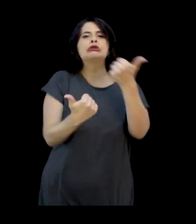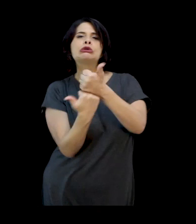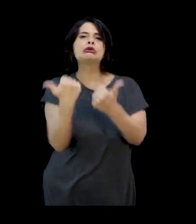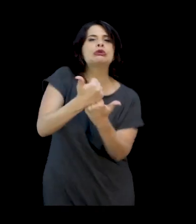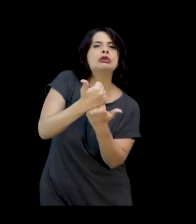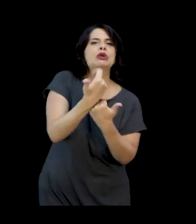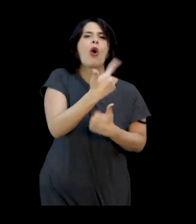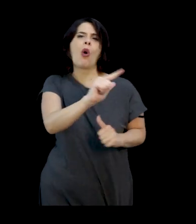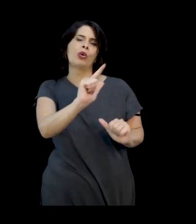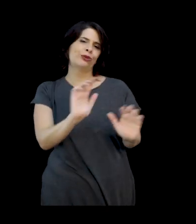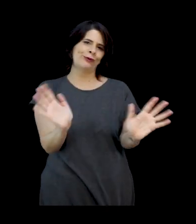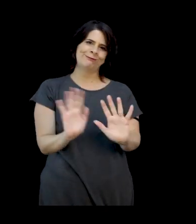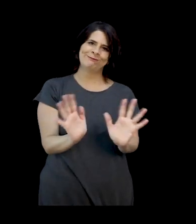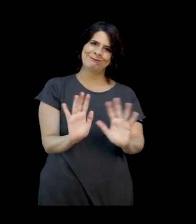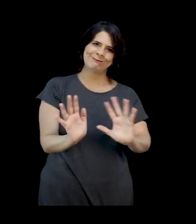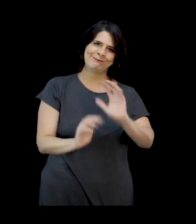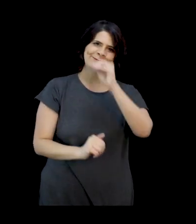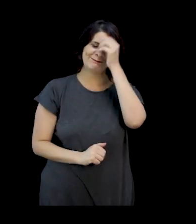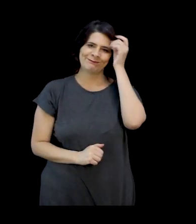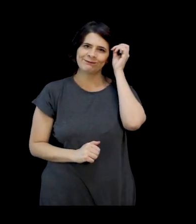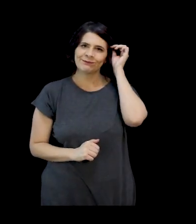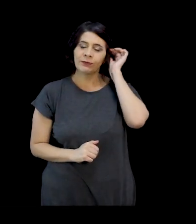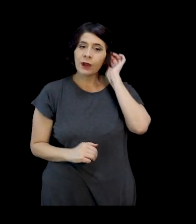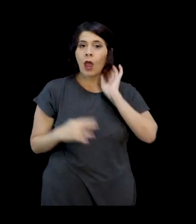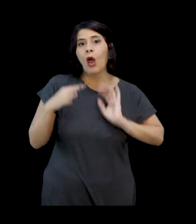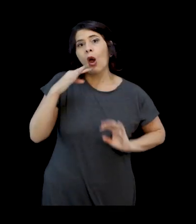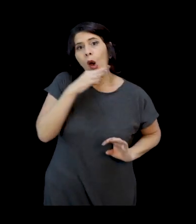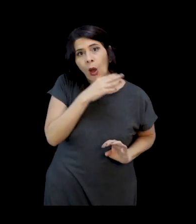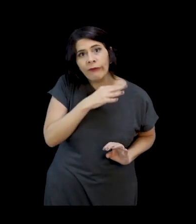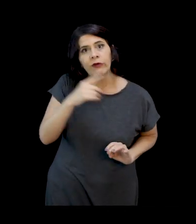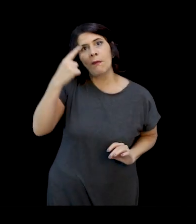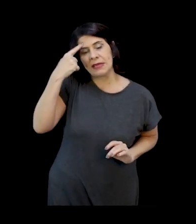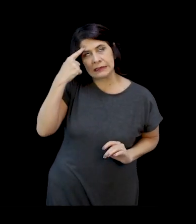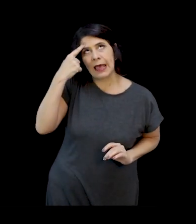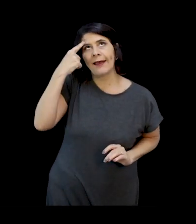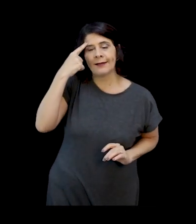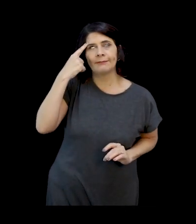Claro que esse tipo de raciocínio e este exemplo